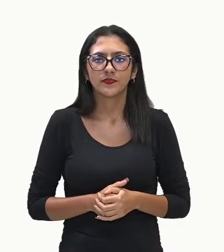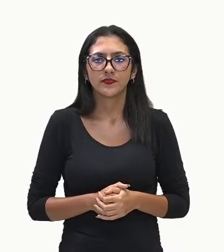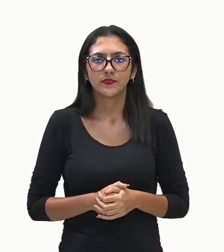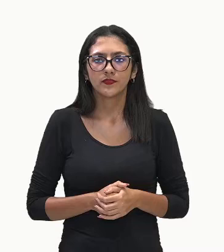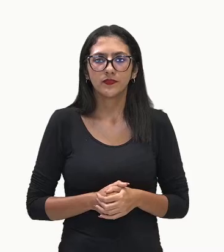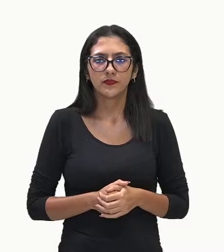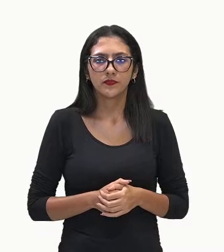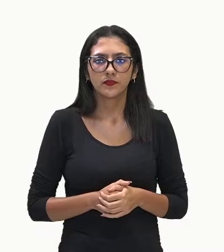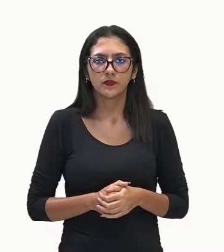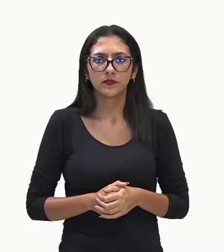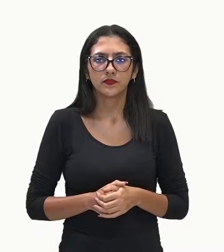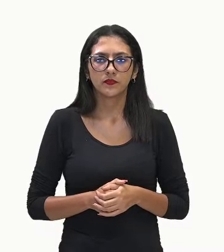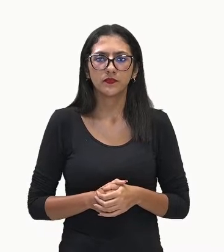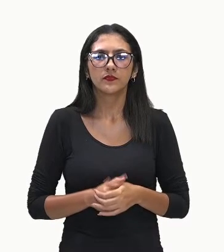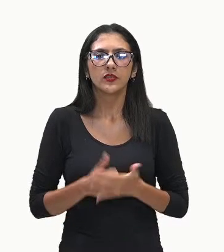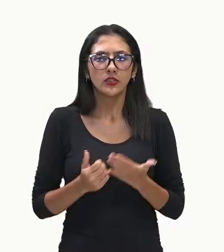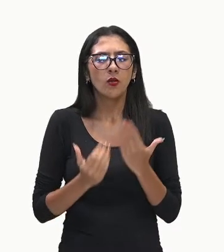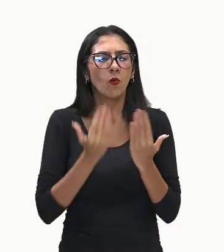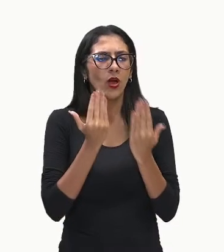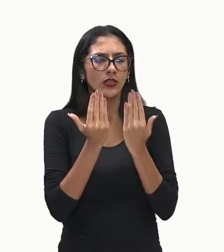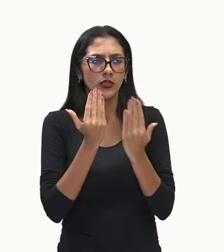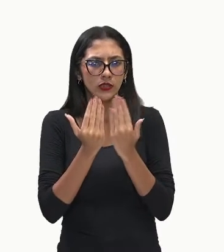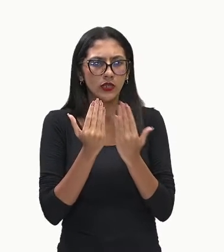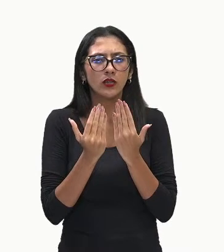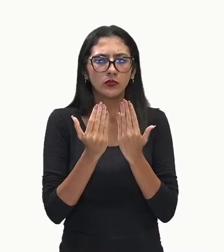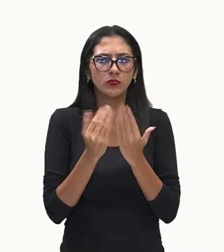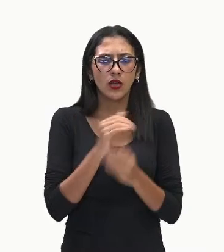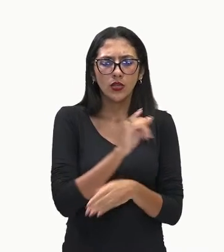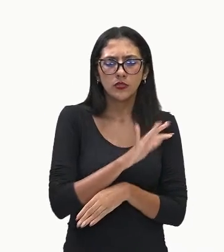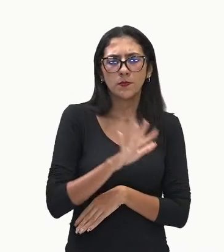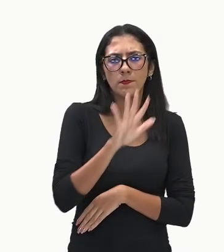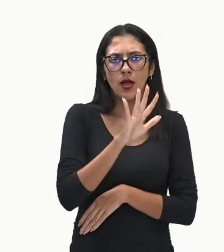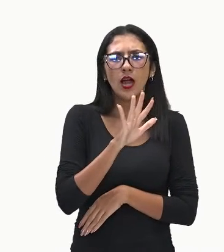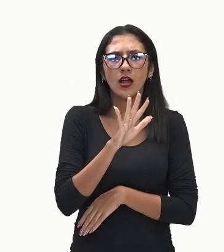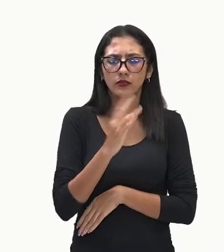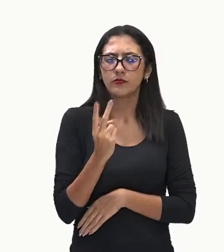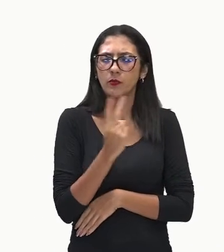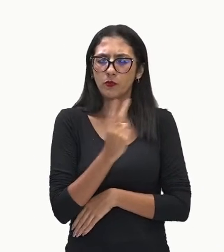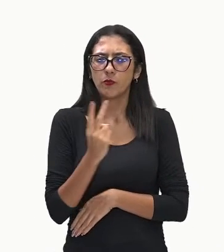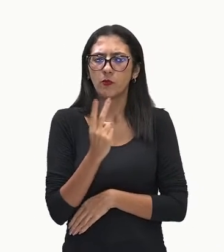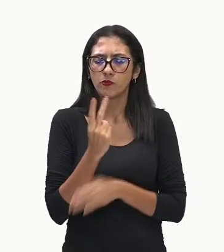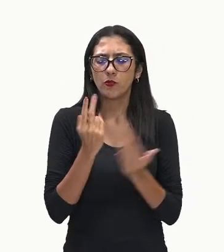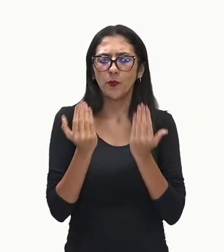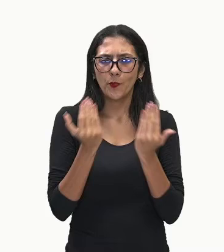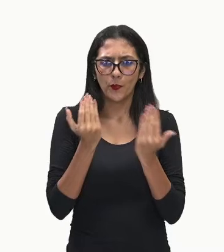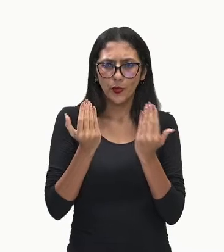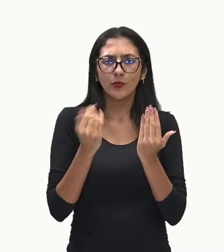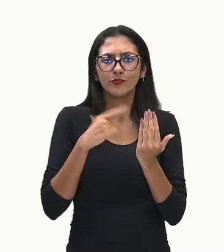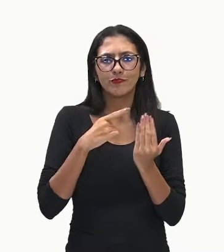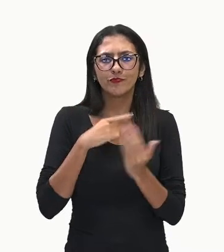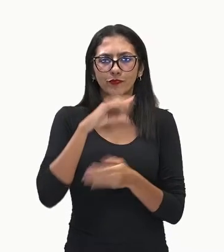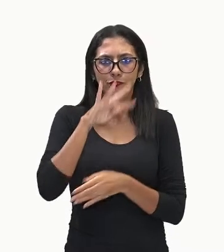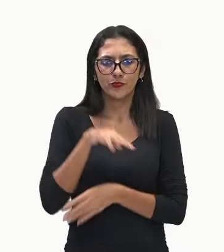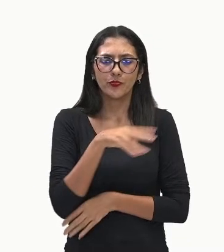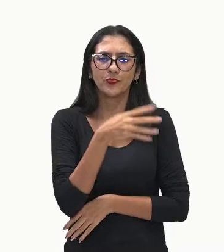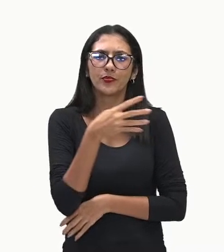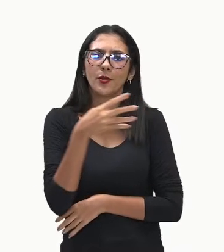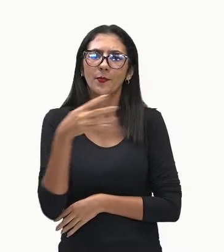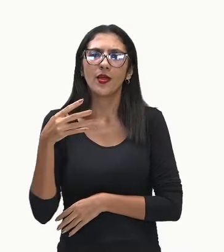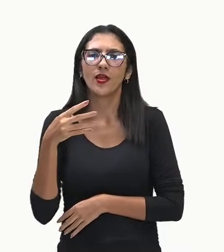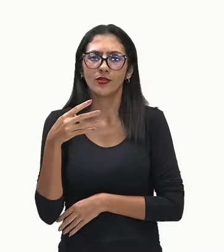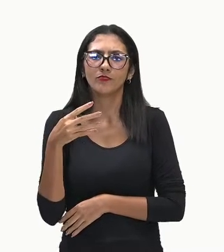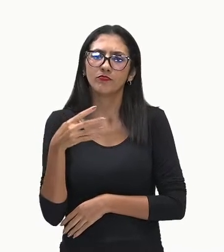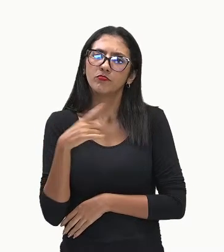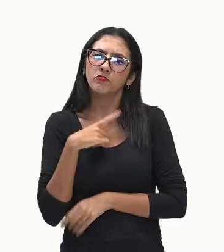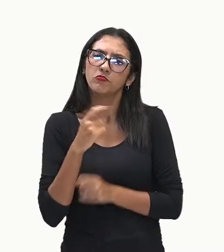Então, de acordo com as figuras 1 e 2, né, foi organizada uma tabela aqui, ó, para a gente visualizar